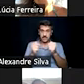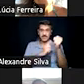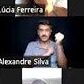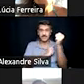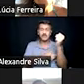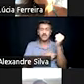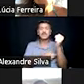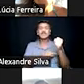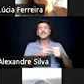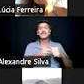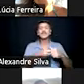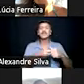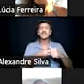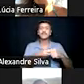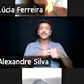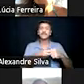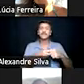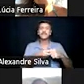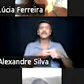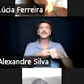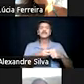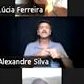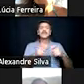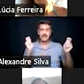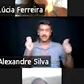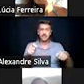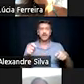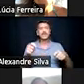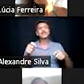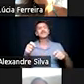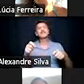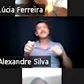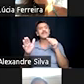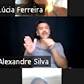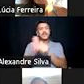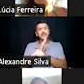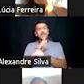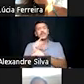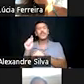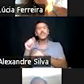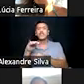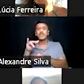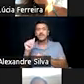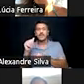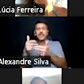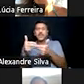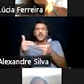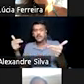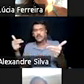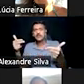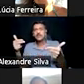assim, que eles podem questionar que uma determinada mina, alguma coisa, e